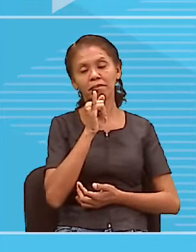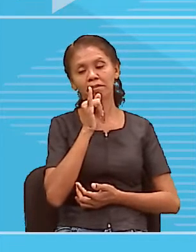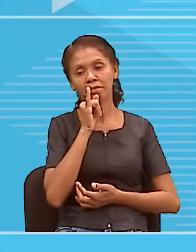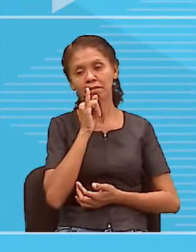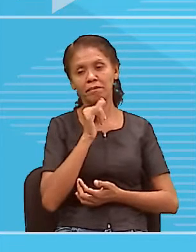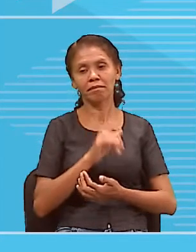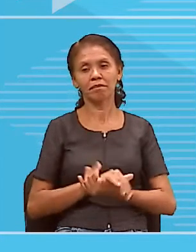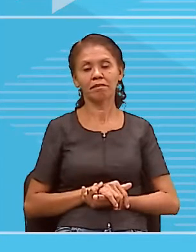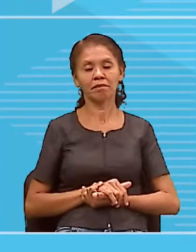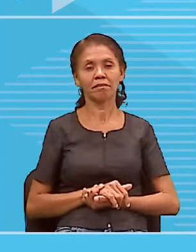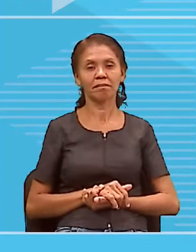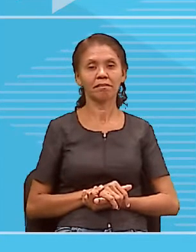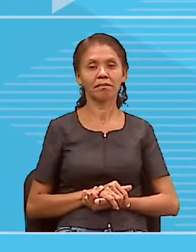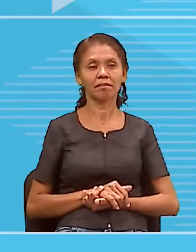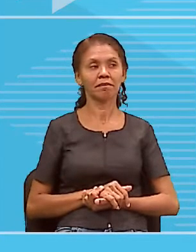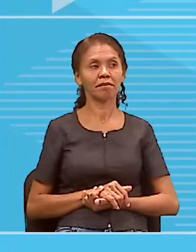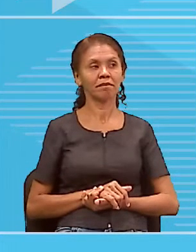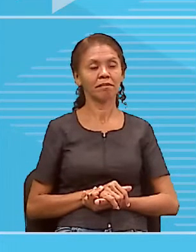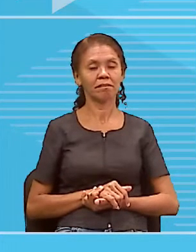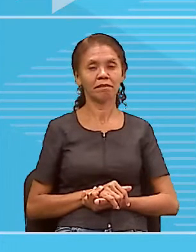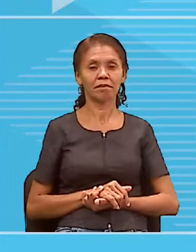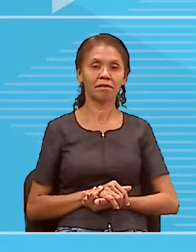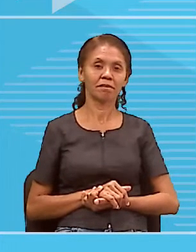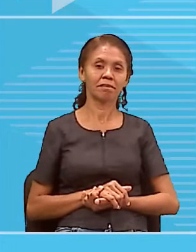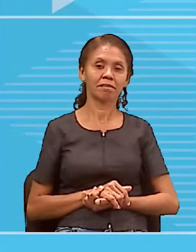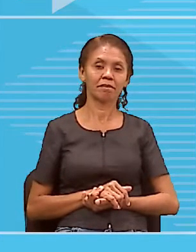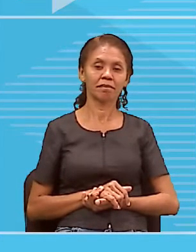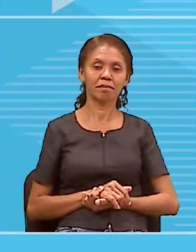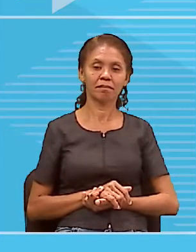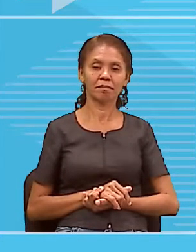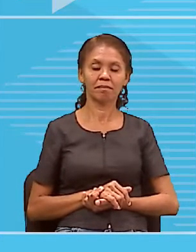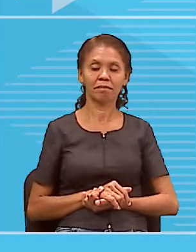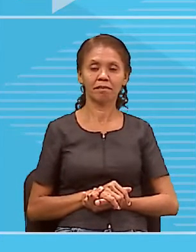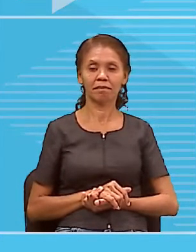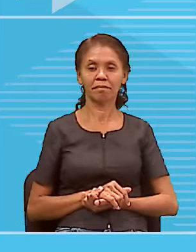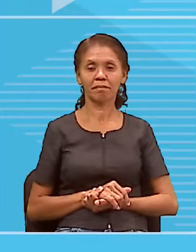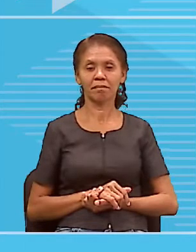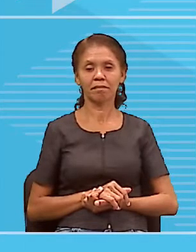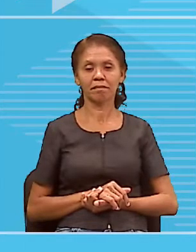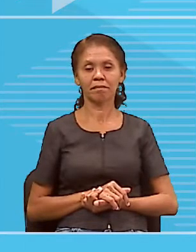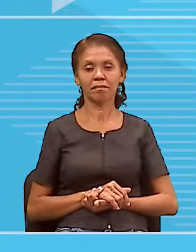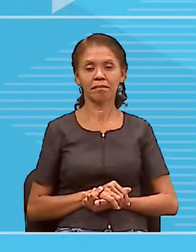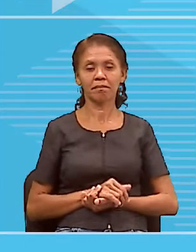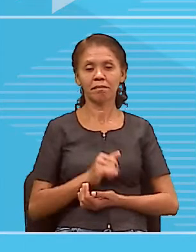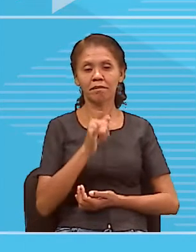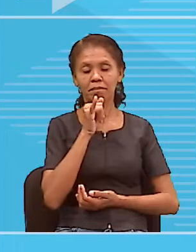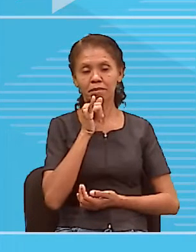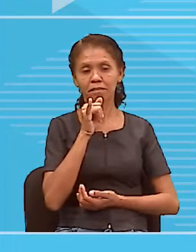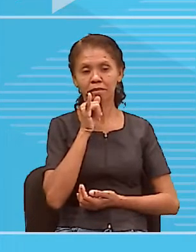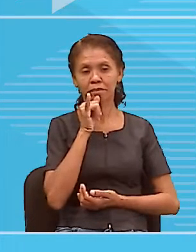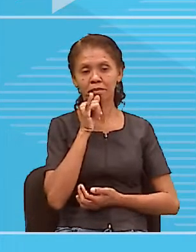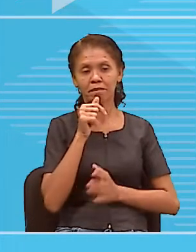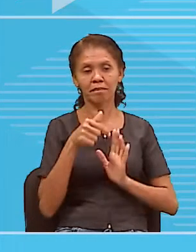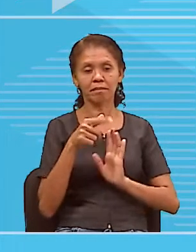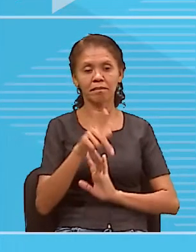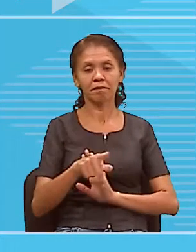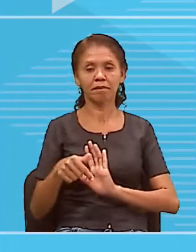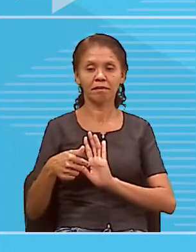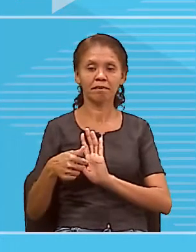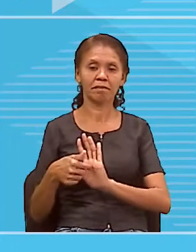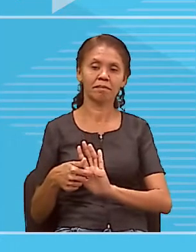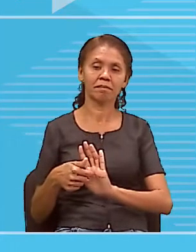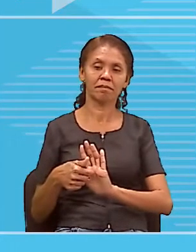de amplitude somada devido a interferência construtiva a interferência